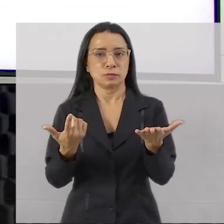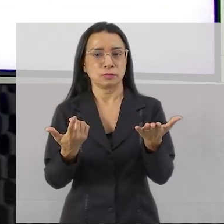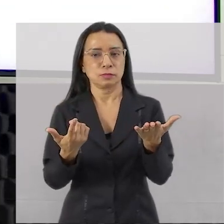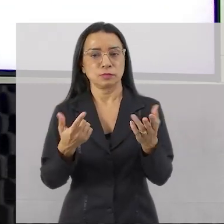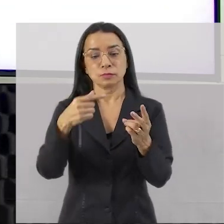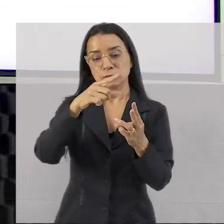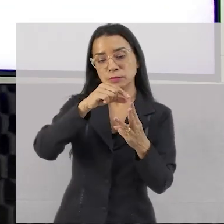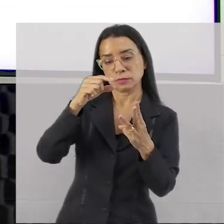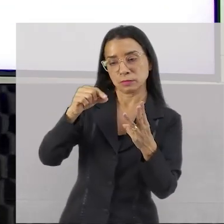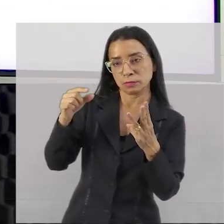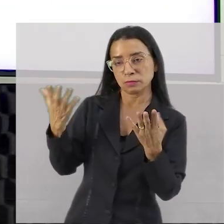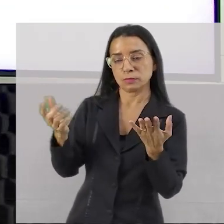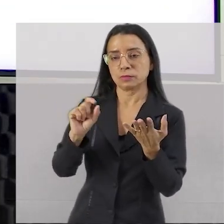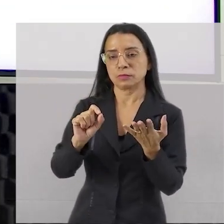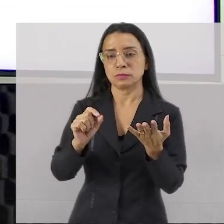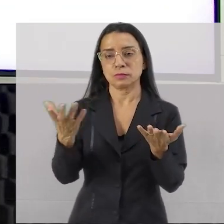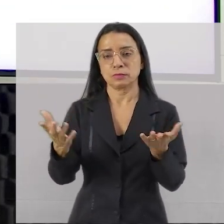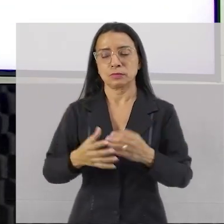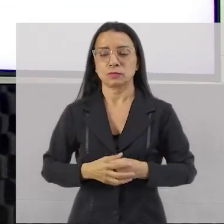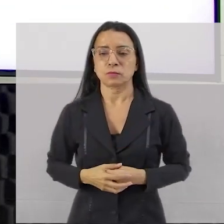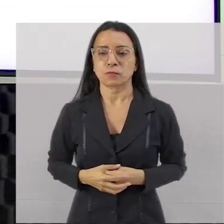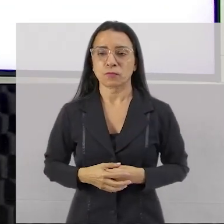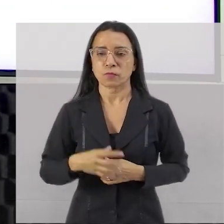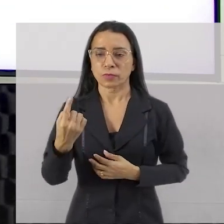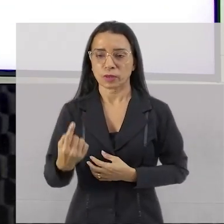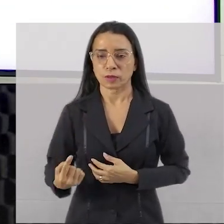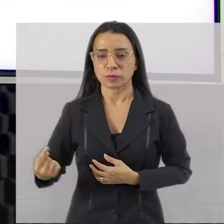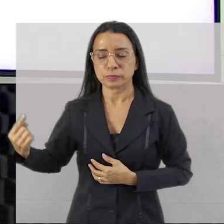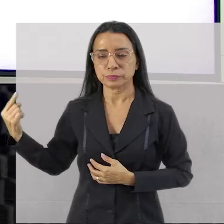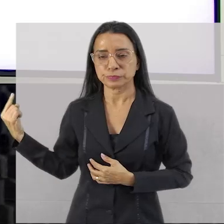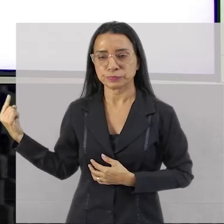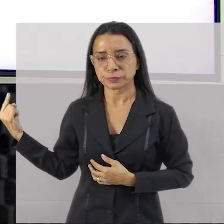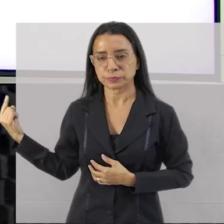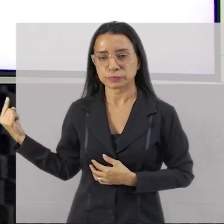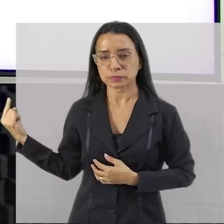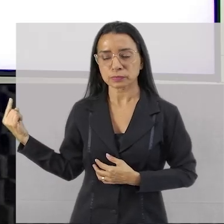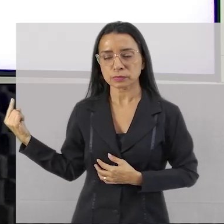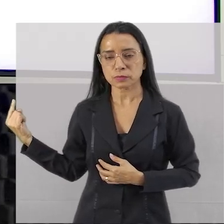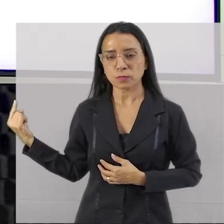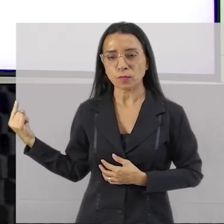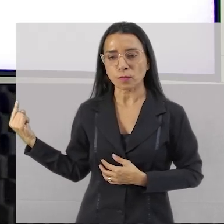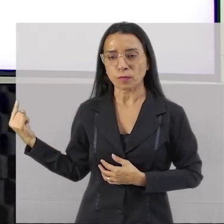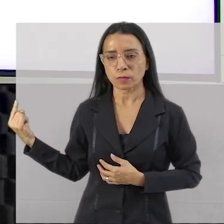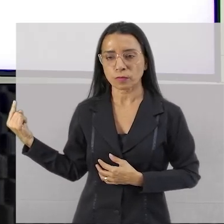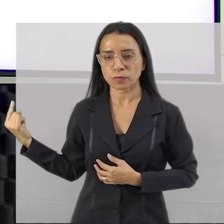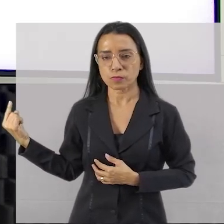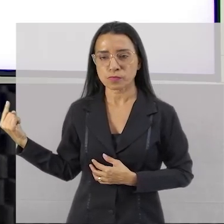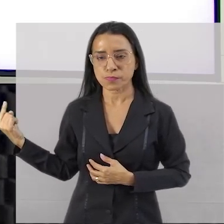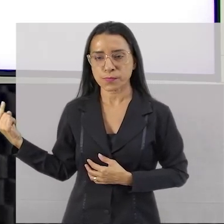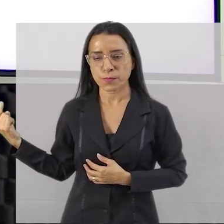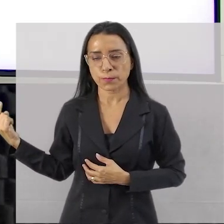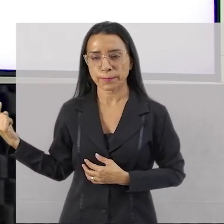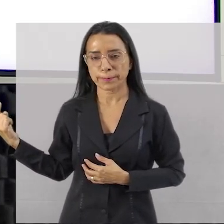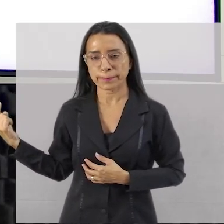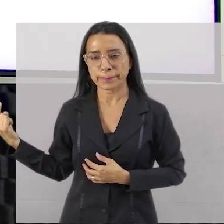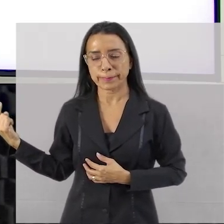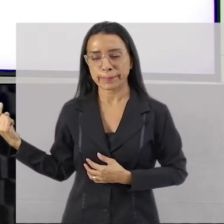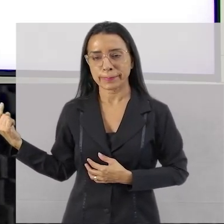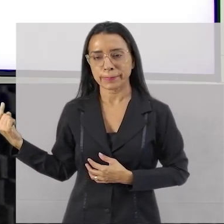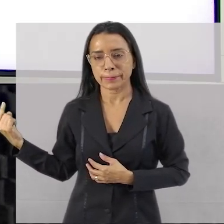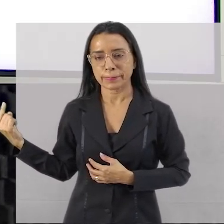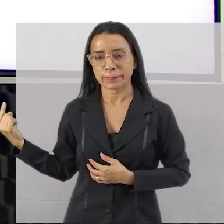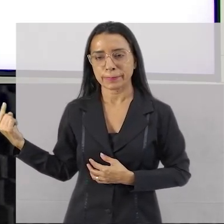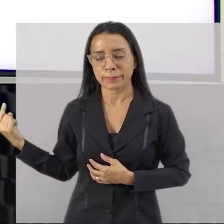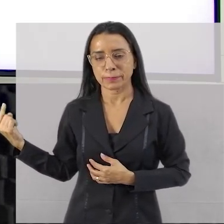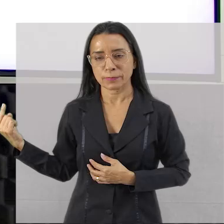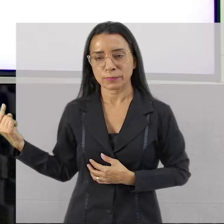a literatura de ficção exerce para o entendimento da realidade e contexto em que o leitor está